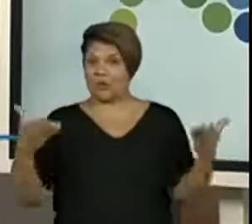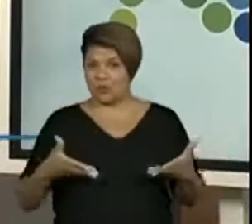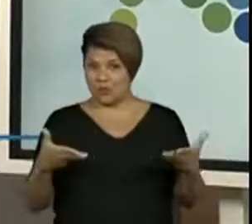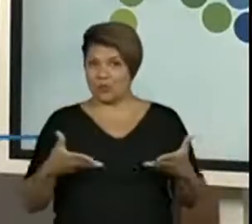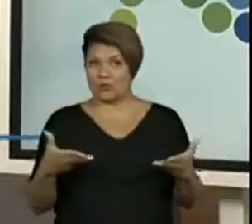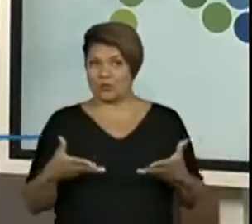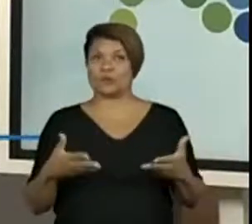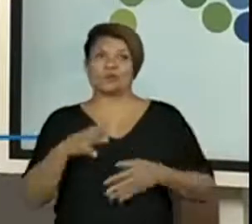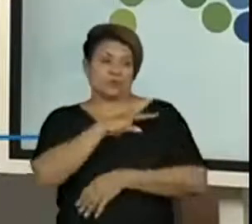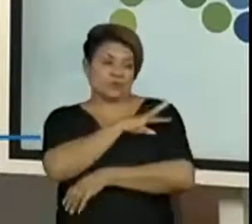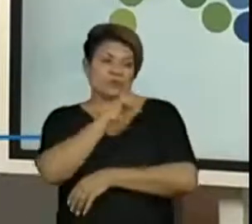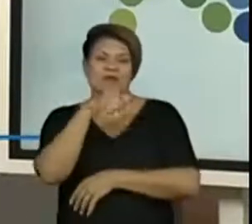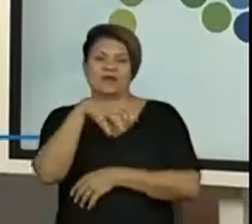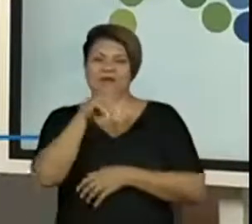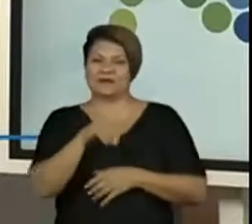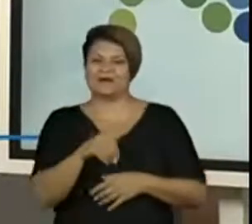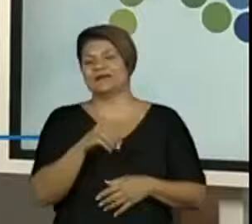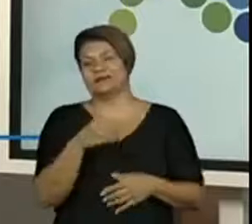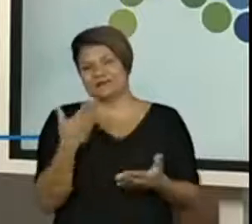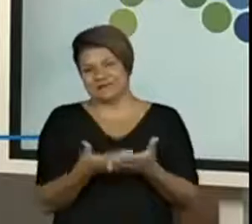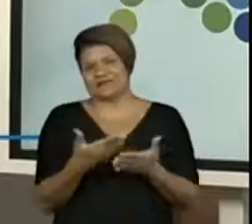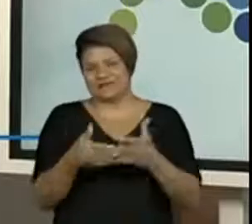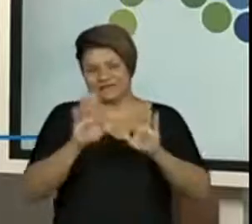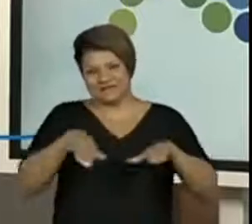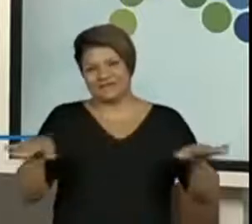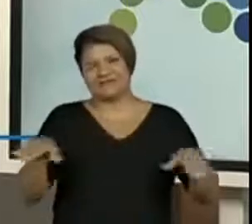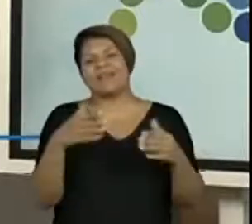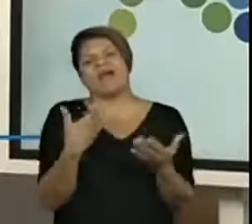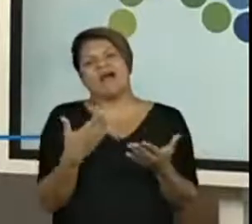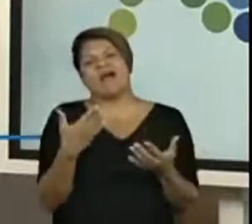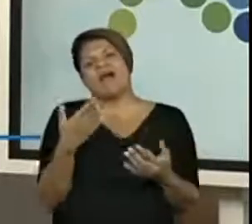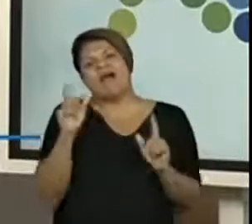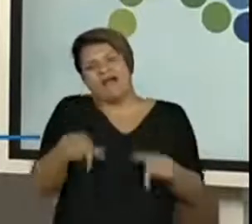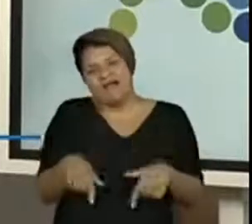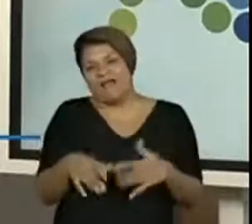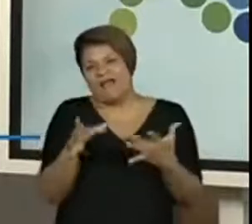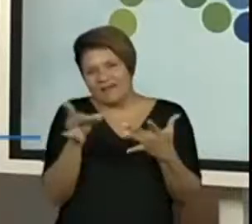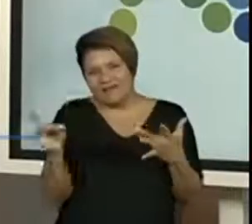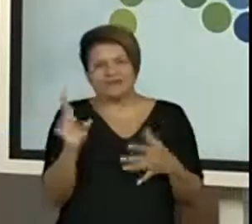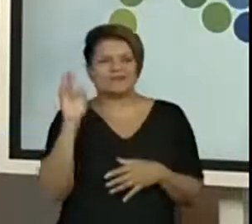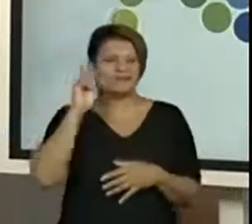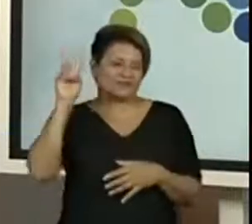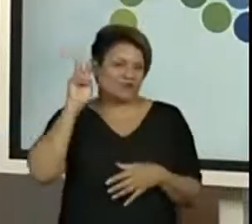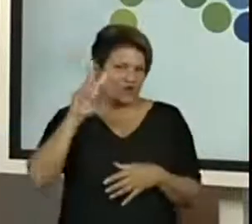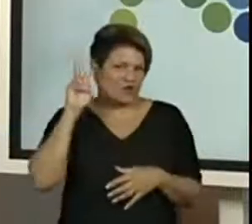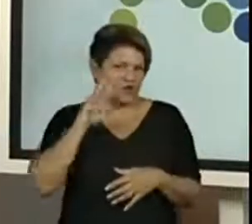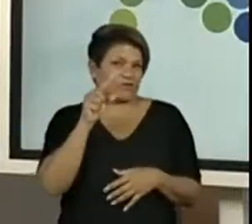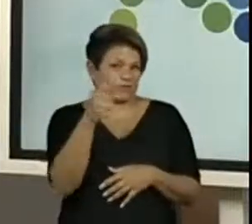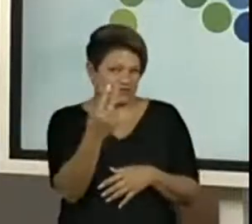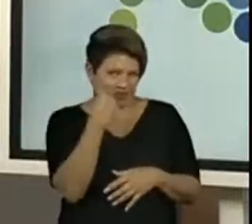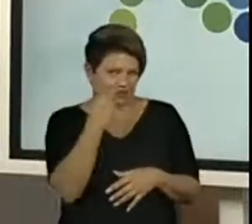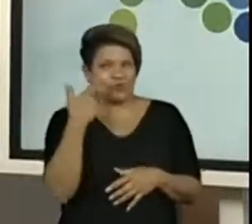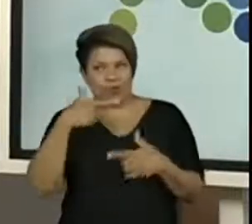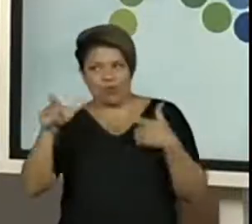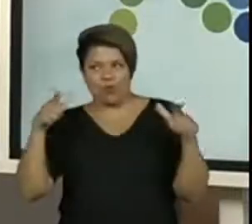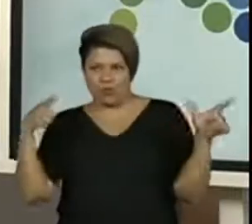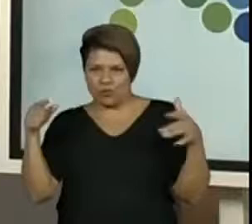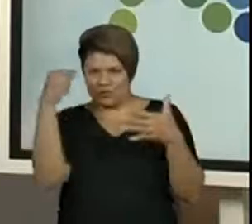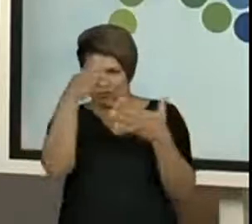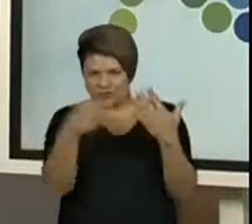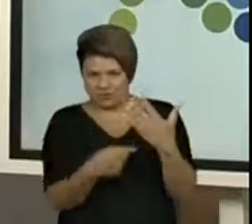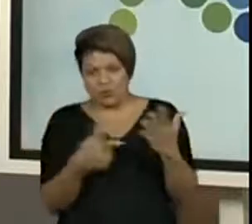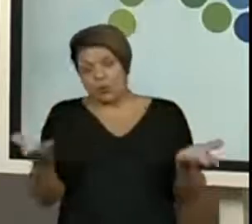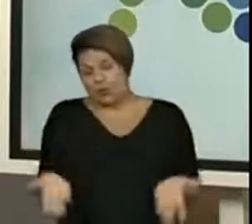do quarto ano? Vamos para uma aula de história. Vocês aí que já me viram em outras aulas, mas essa será a nossa aula